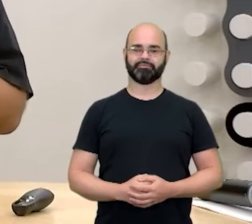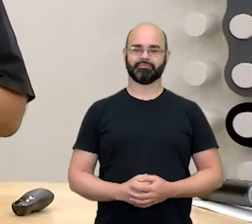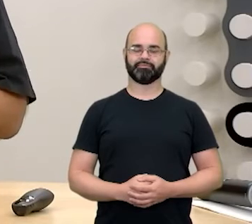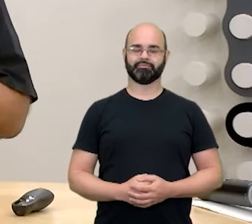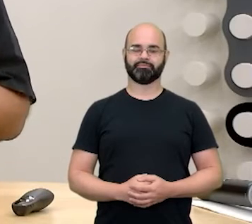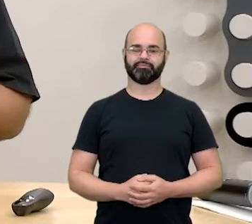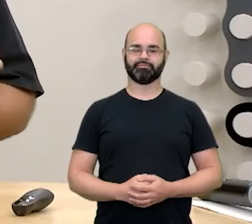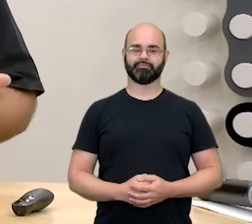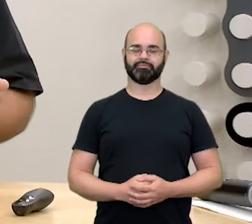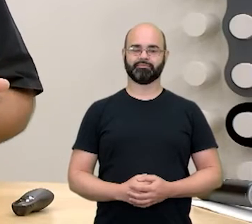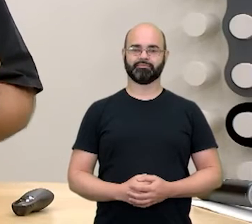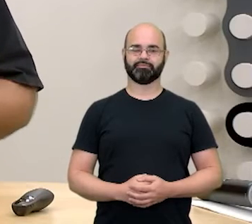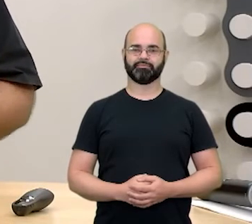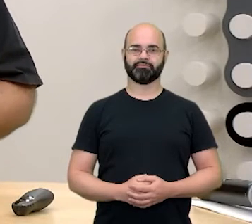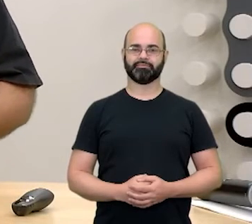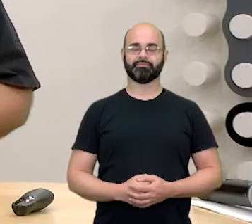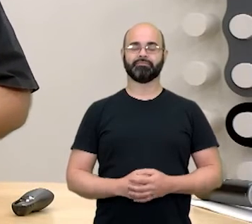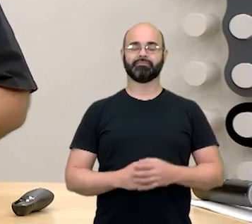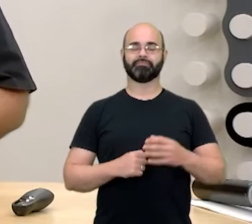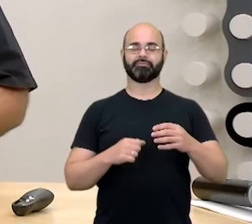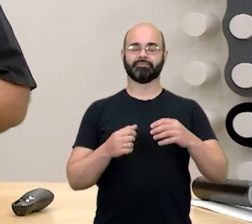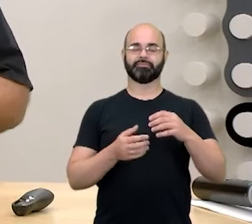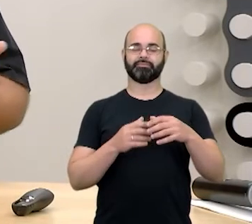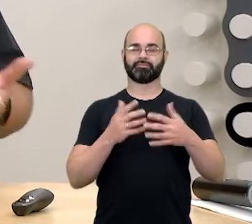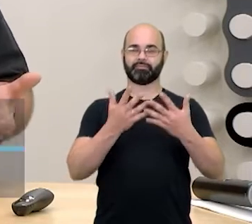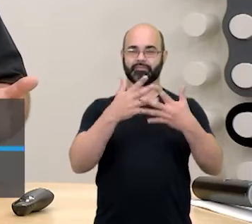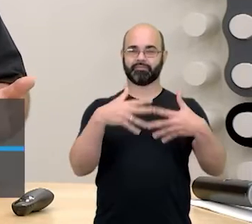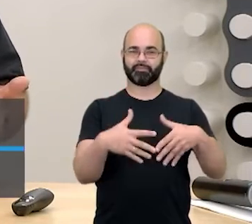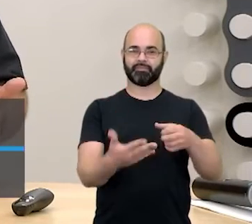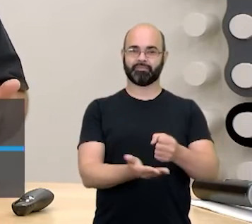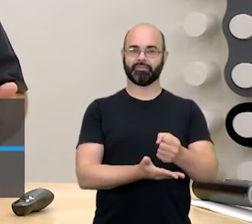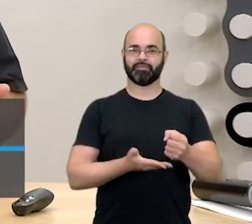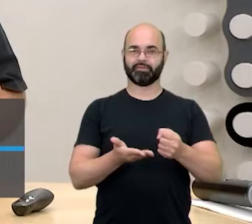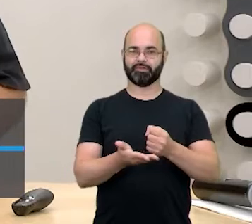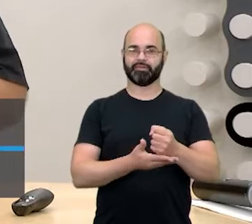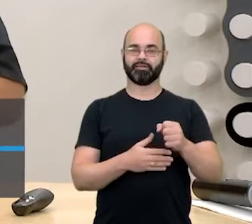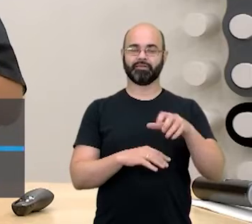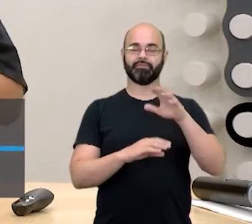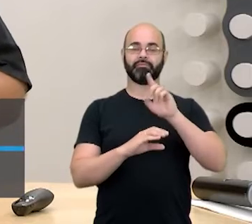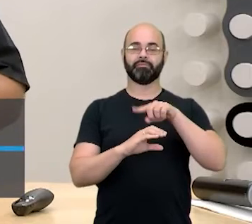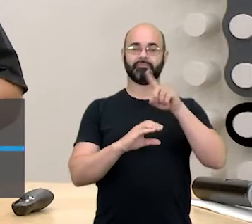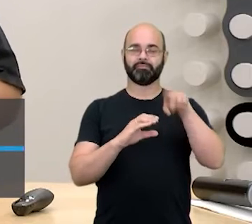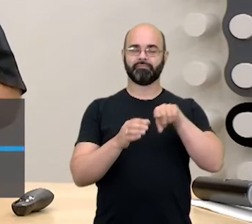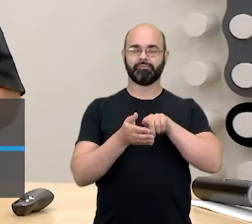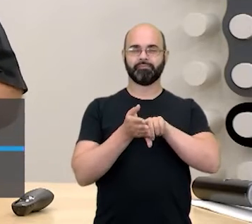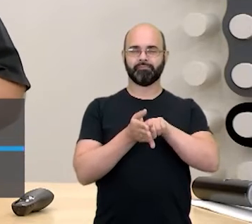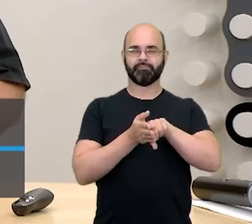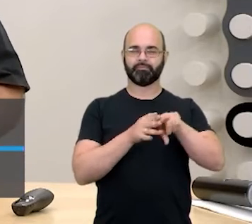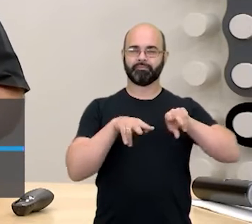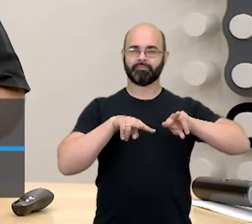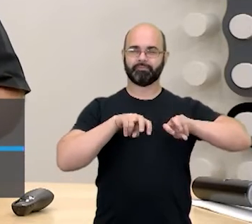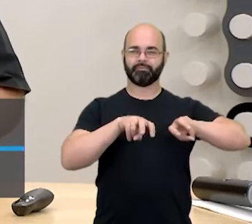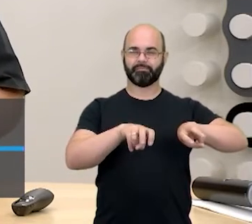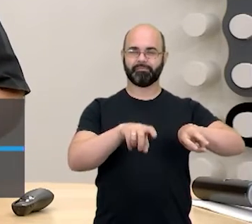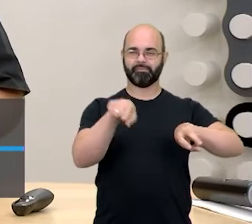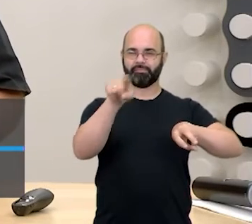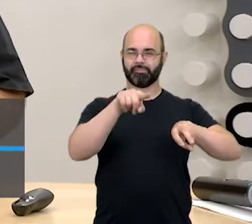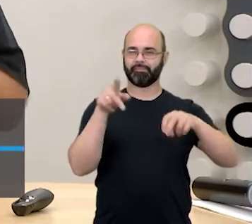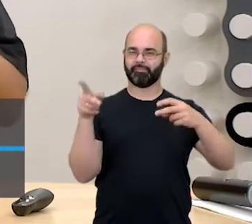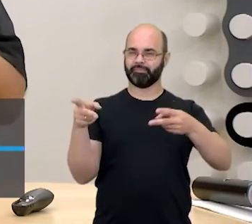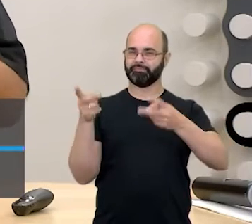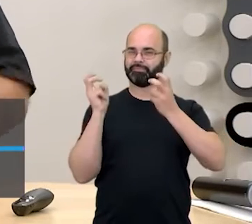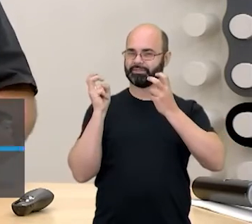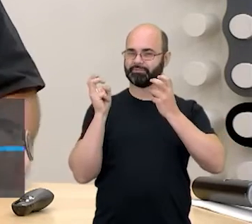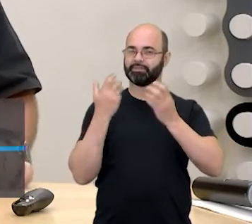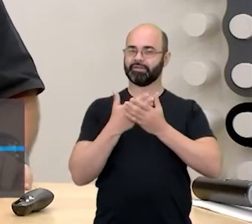estruturante que nós estamos utilizando nessa atividade é o de investigação científica, como vocês perceberam aí no decorrer das